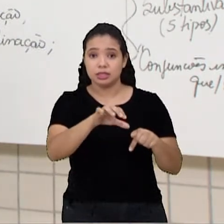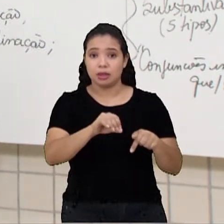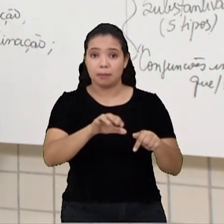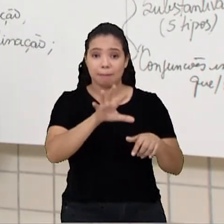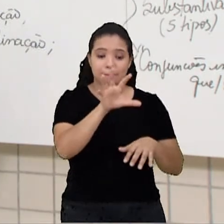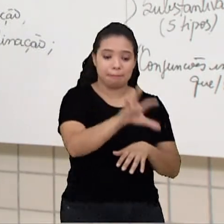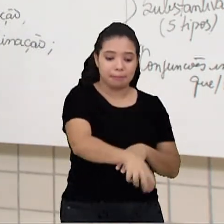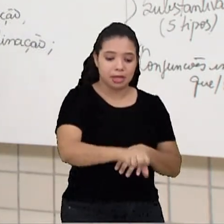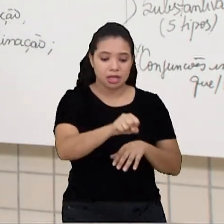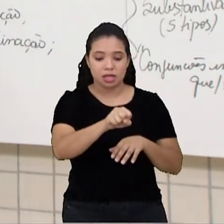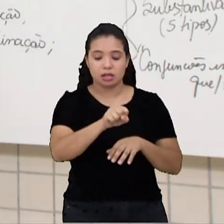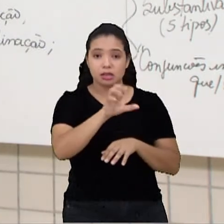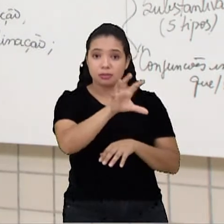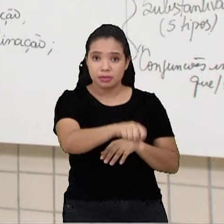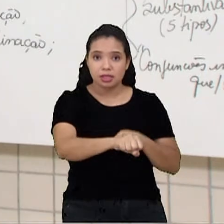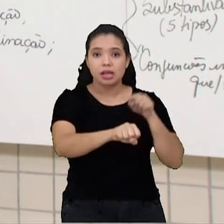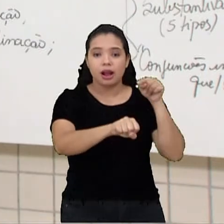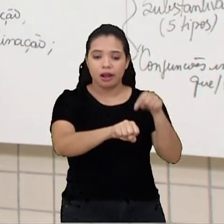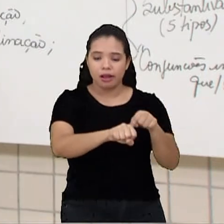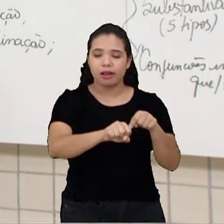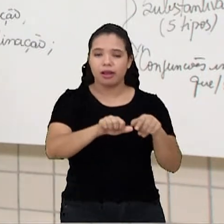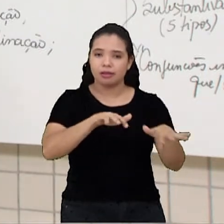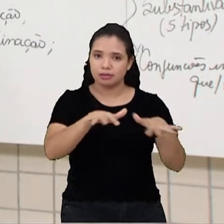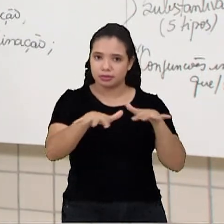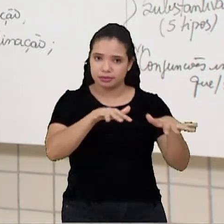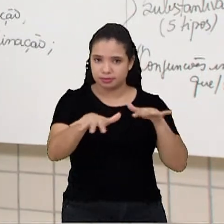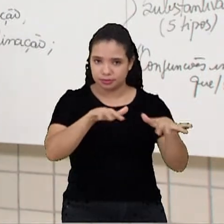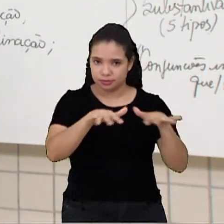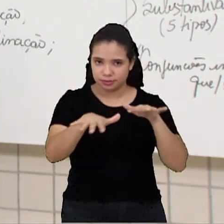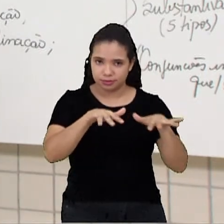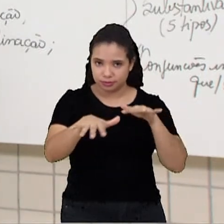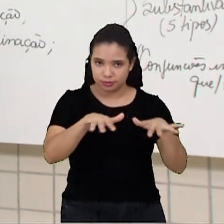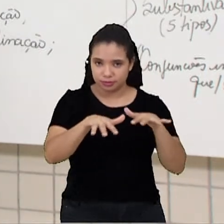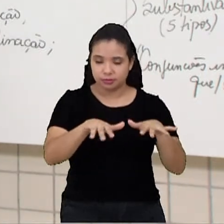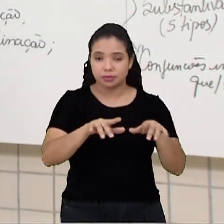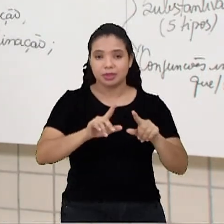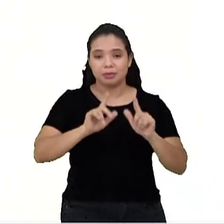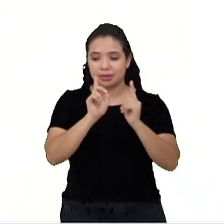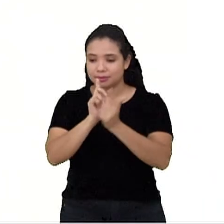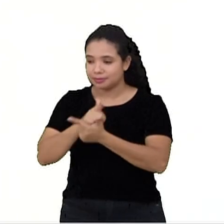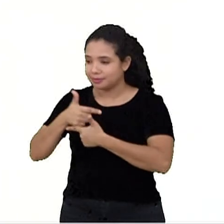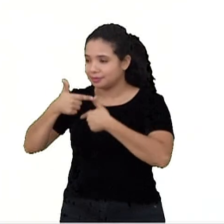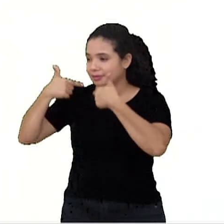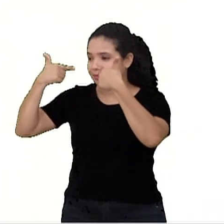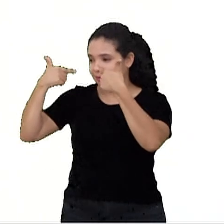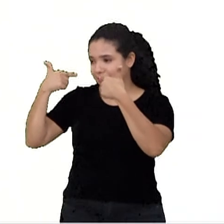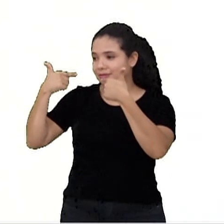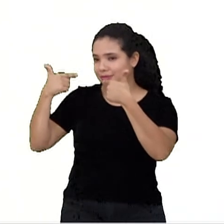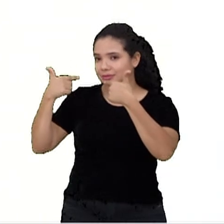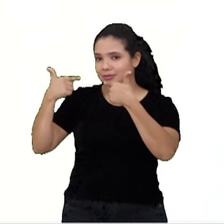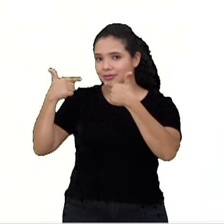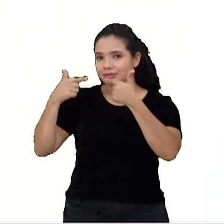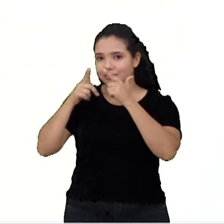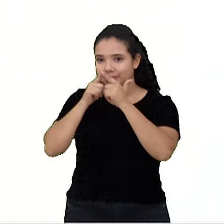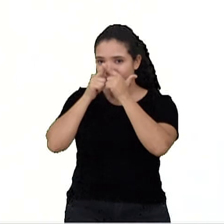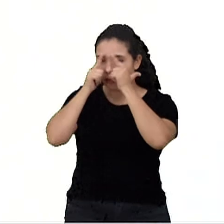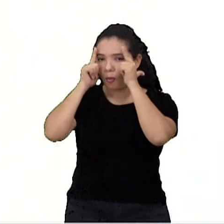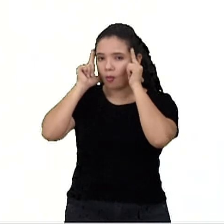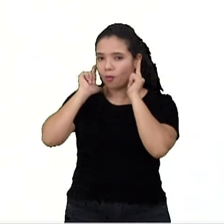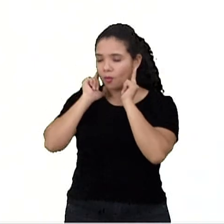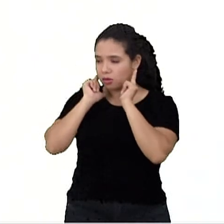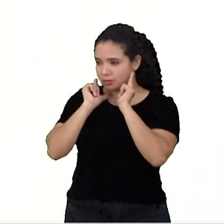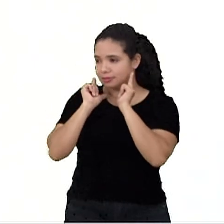Então esse verbo aí ele já indica ação, mas logo o sorriso reapareceu e as rugazinhas